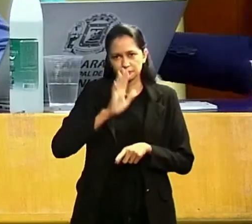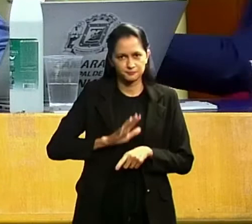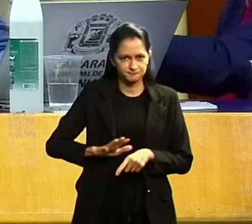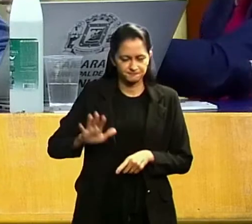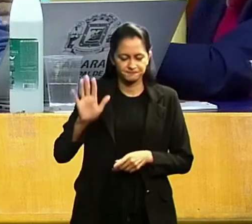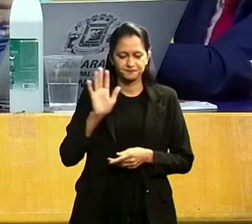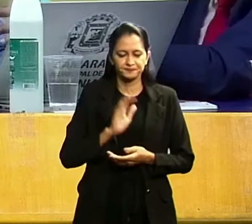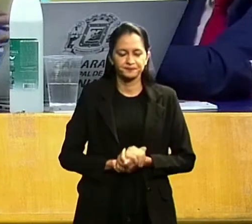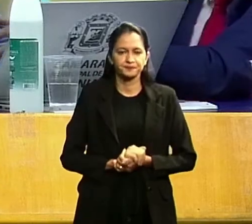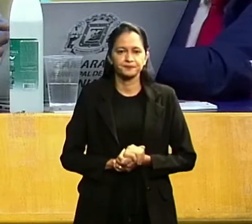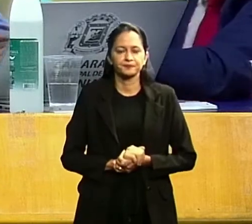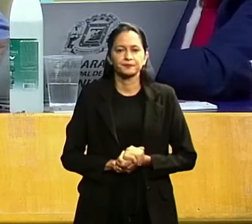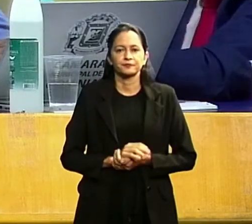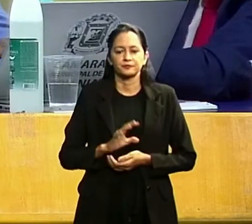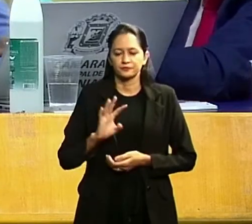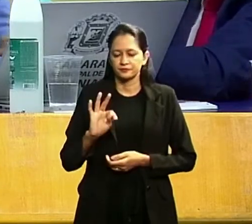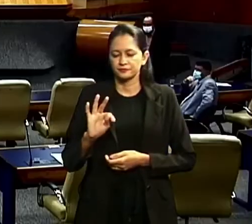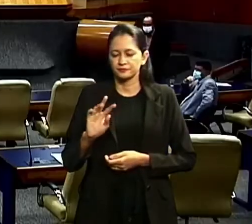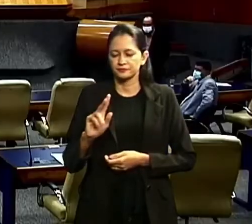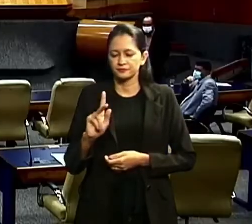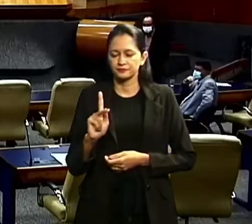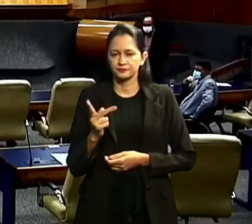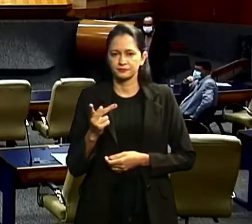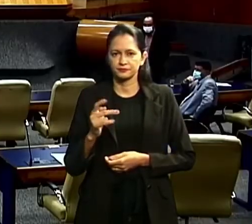do partido do vereador Thiago Ghiotti.